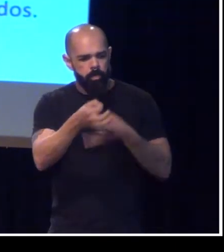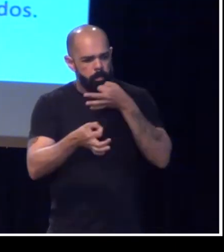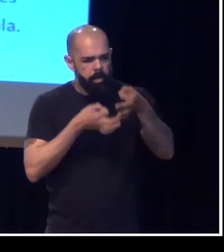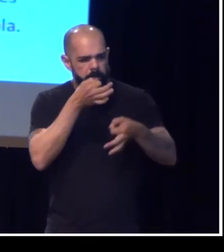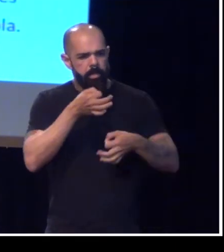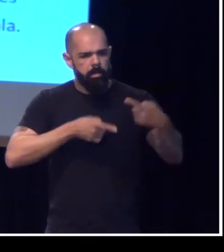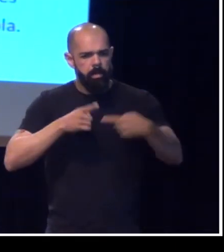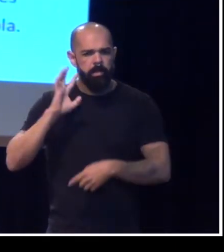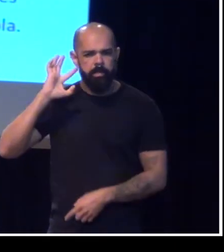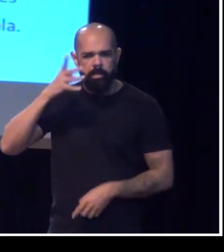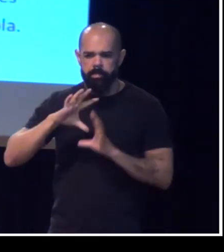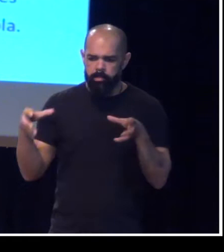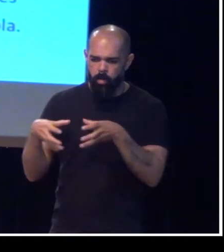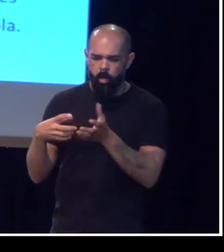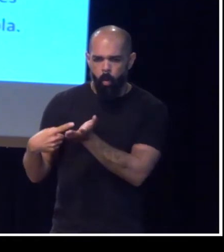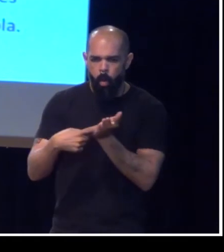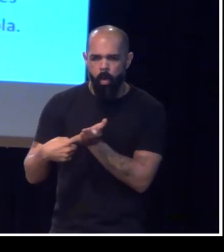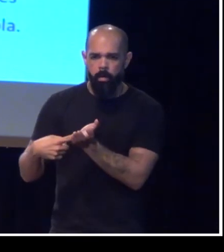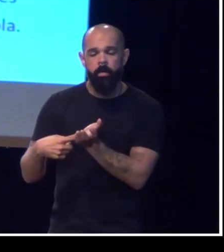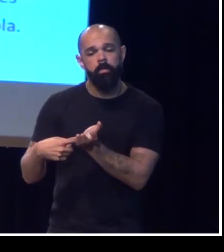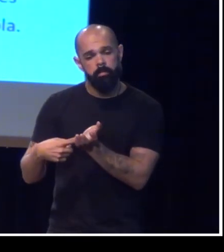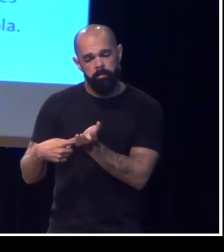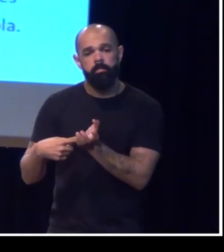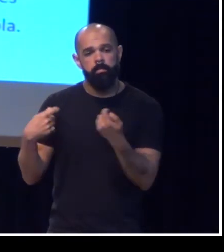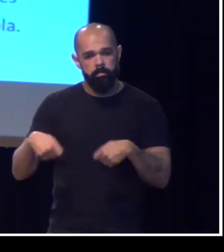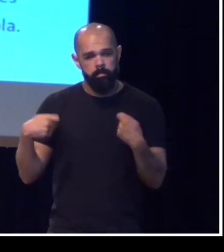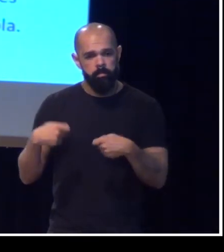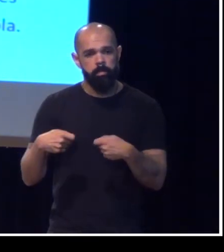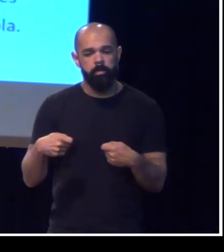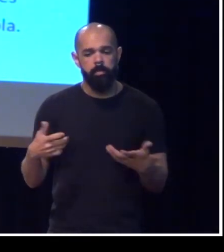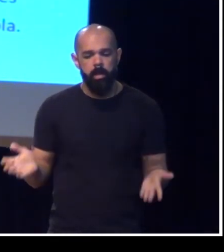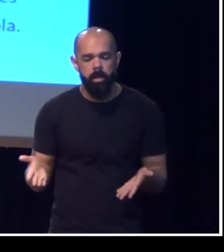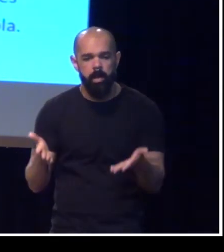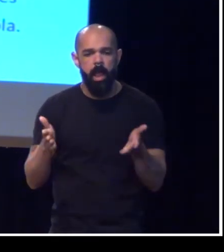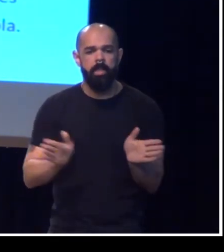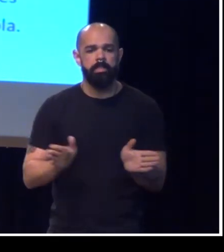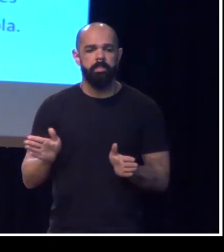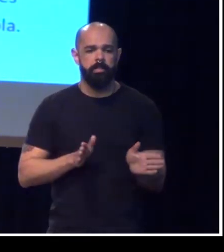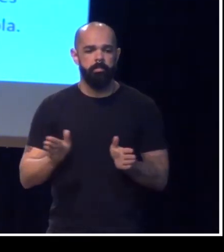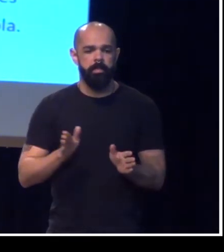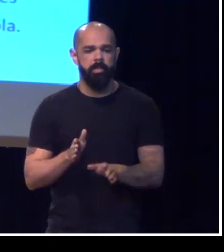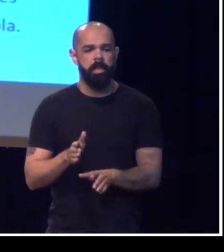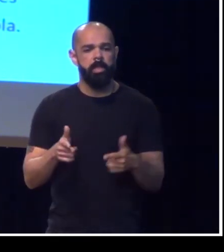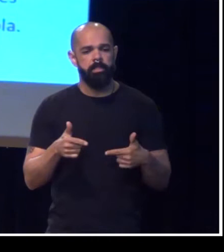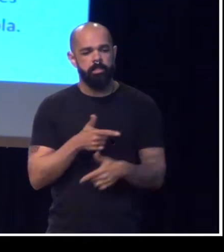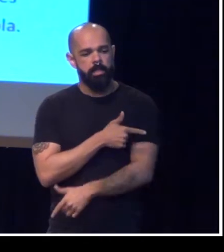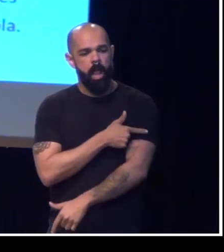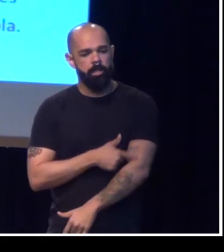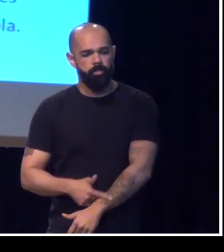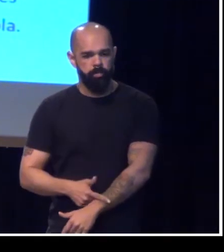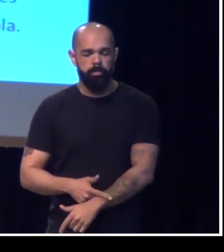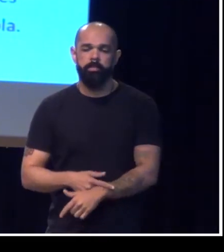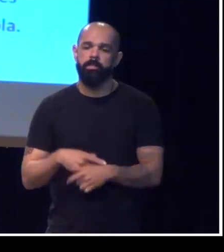decidir coletivamente faz parte para que a gente tenha um ambiente que tenha acessibilidade atitudinal, né? Procedimentos de participação,